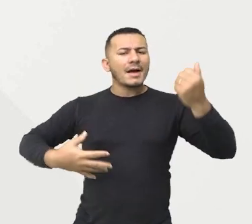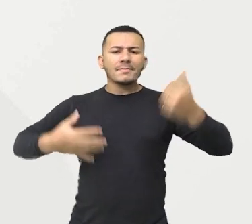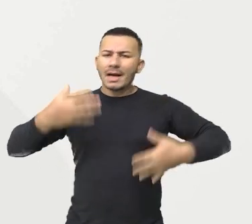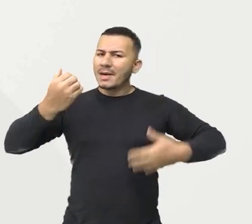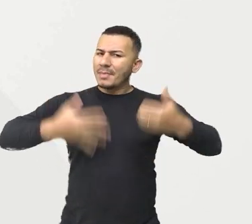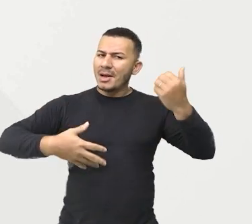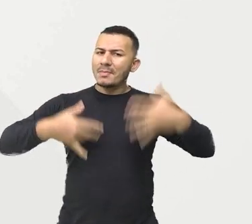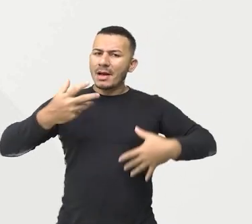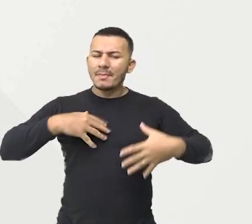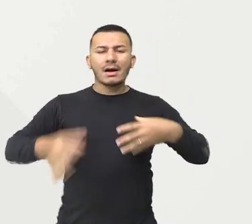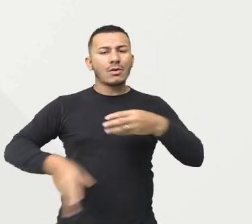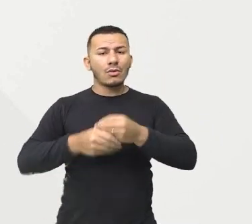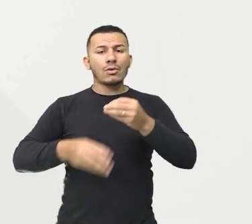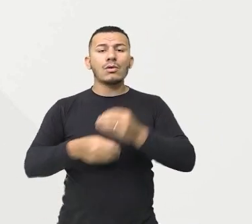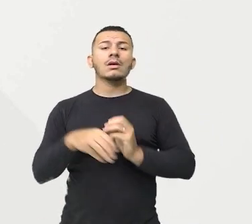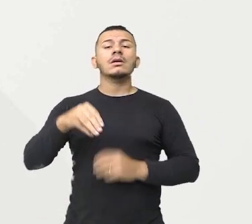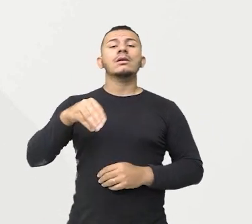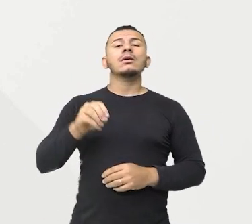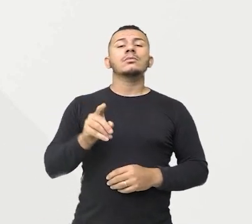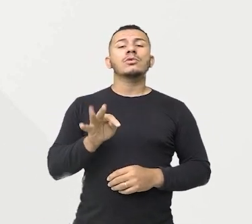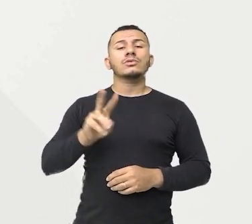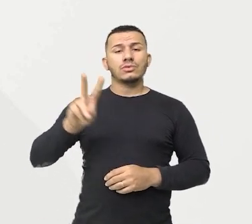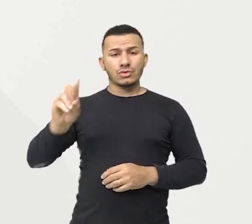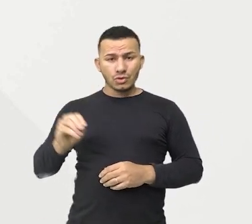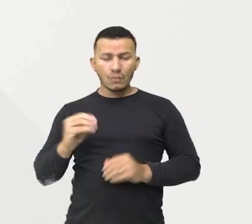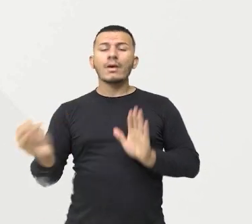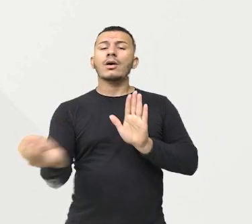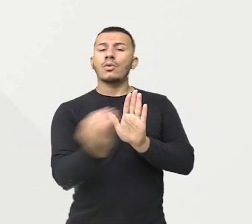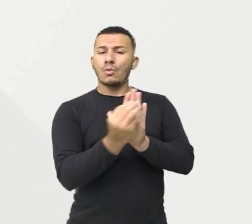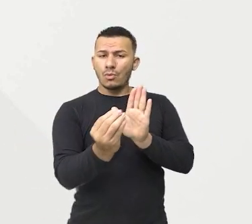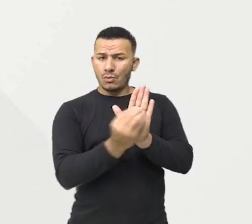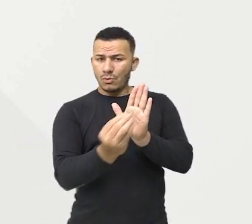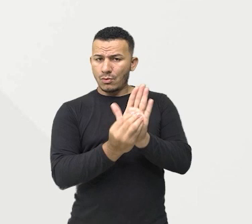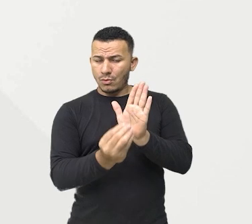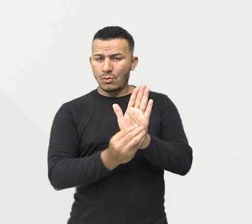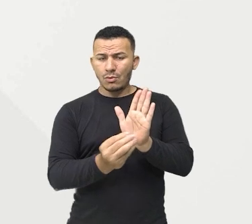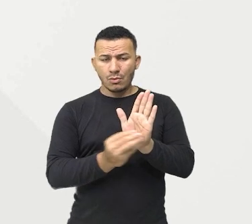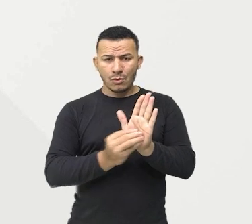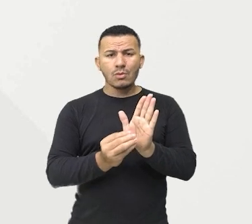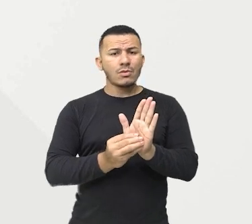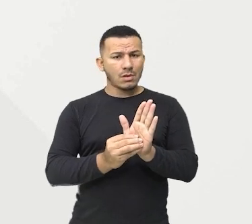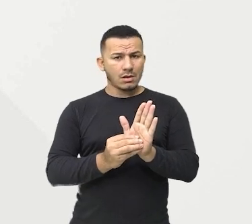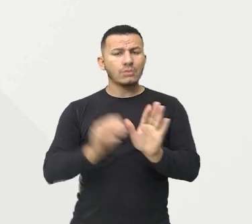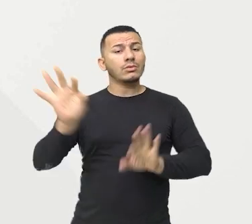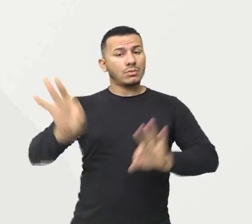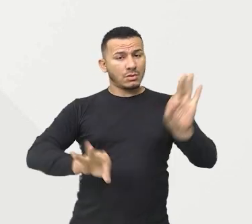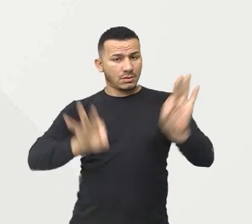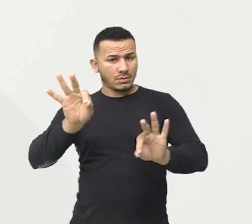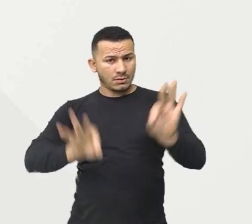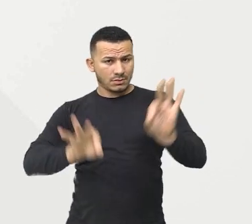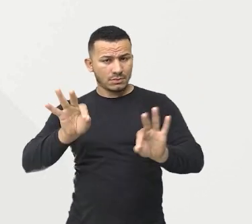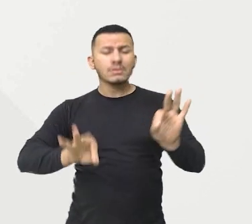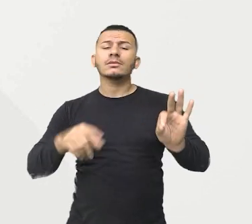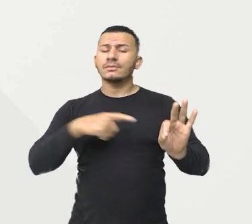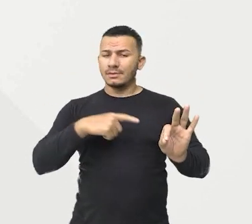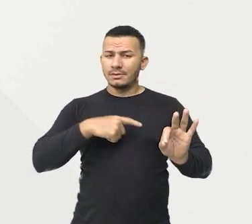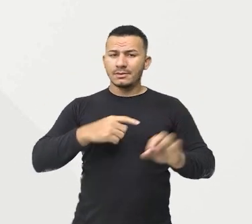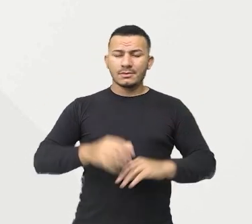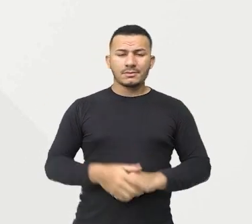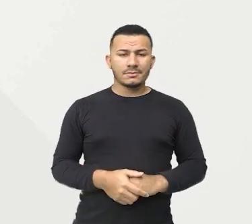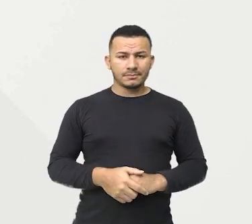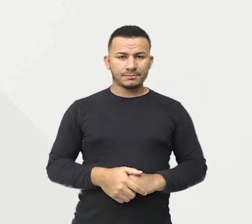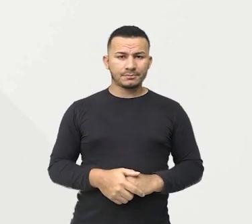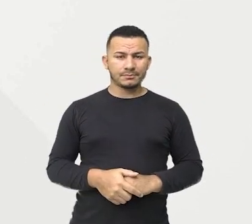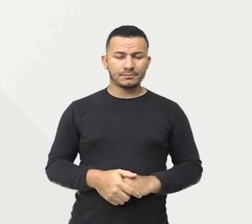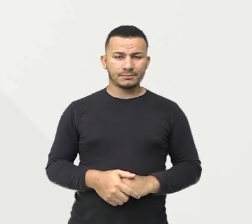vários motivos e colocando esses motivos numa certa ordenação. Então, ele fala